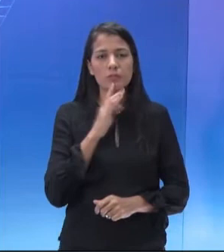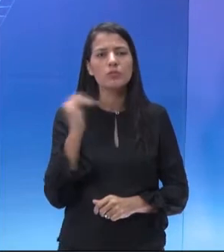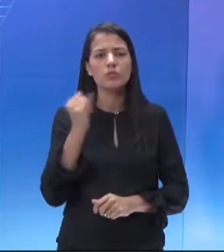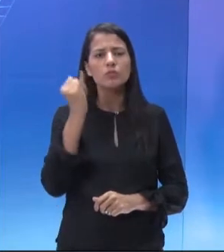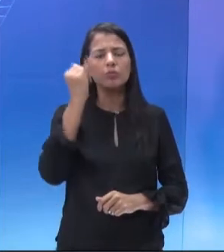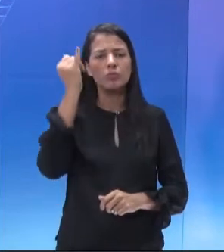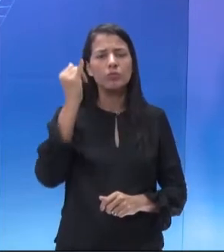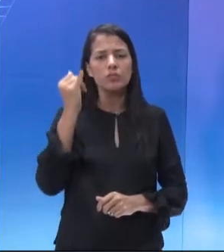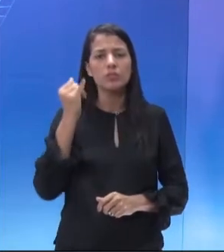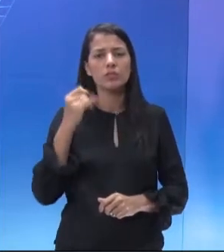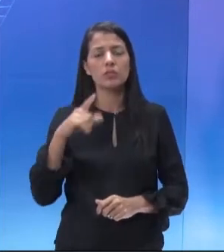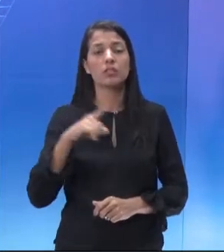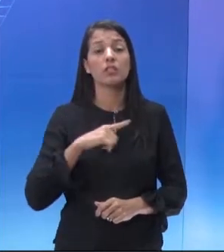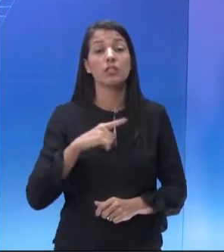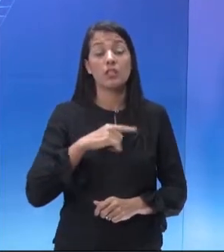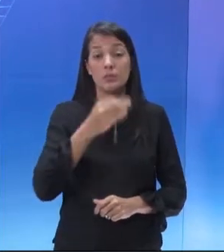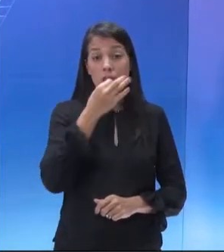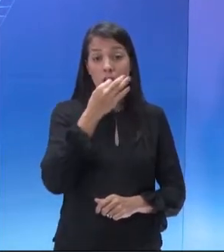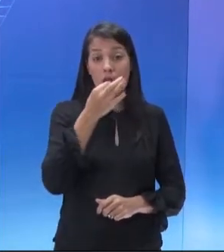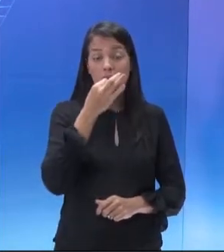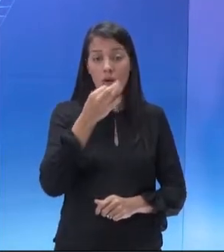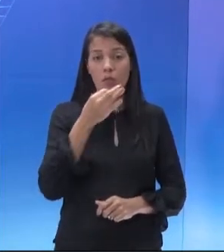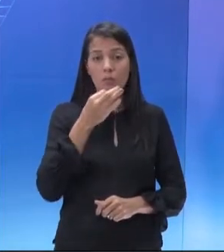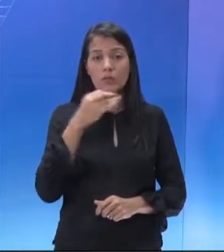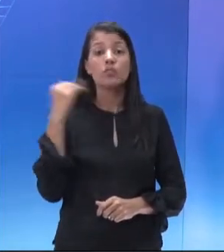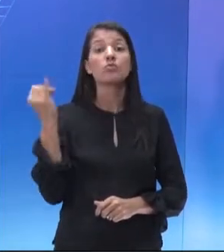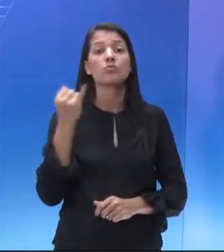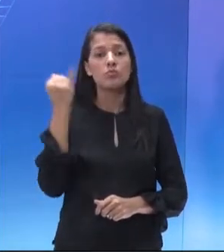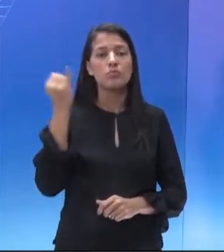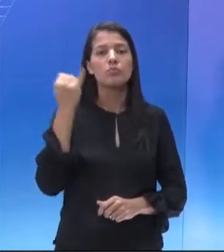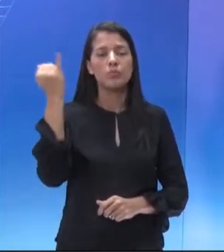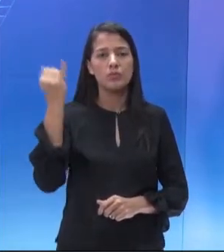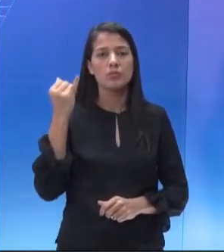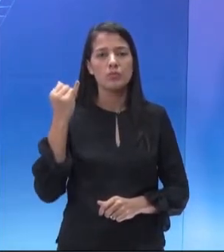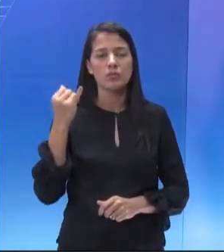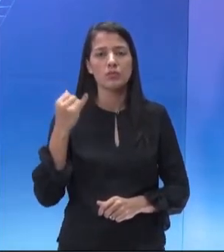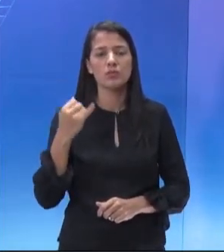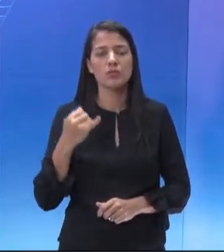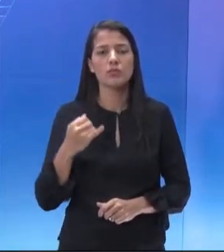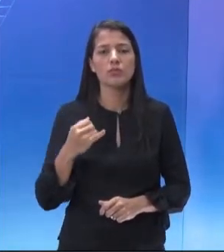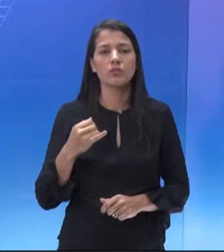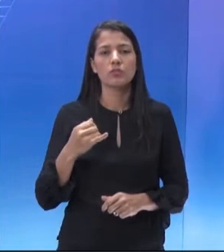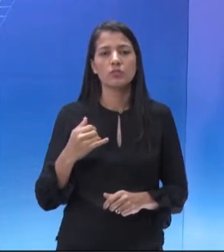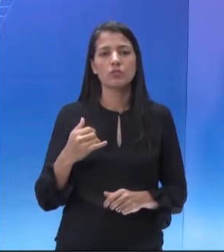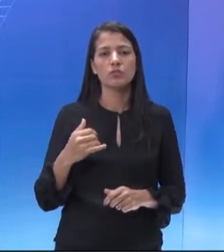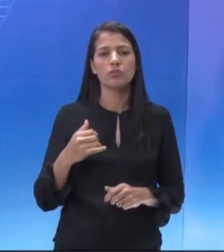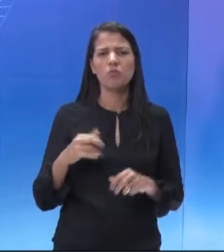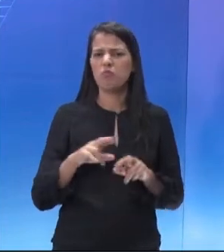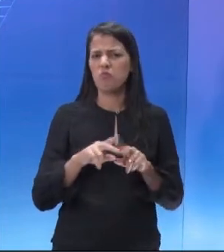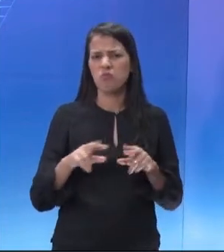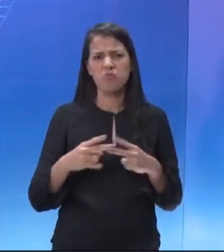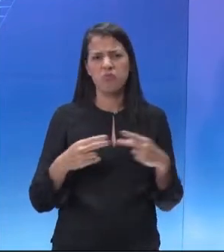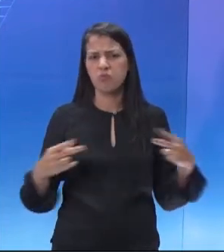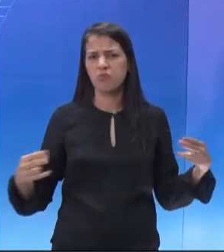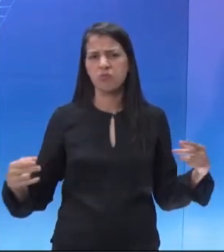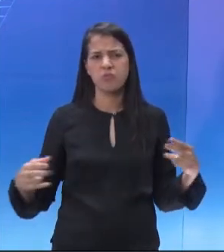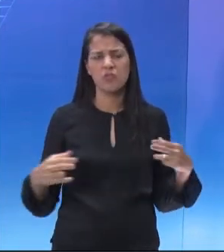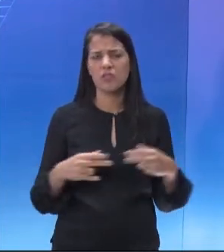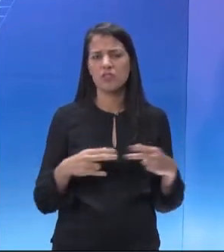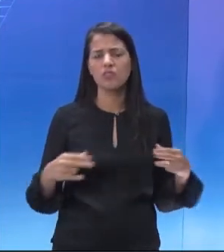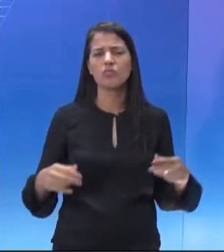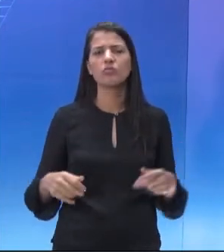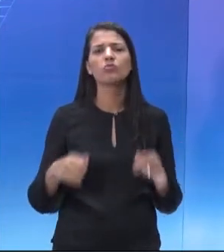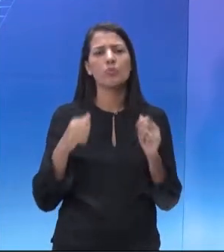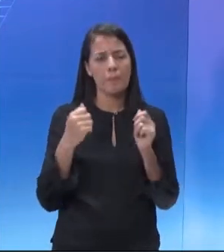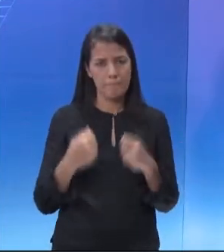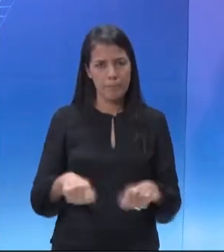que funcionam para quase a totalidade dos temas, a citação ocorre da